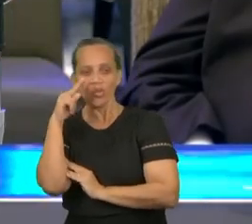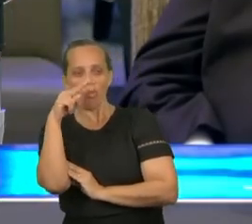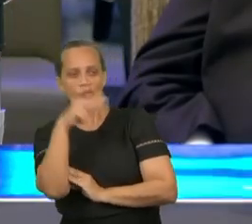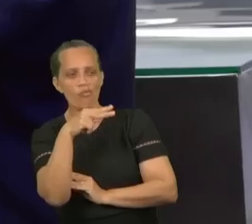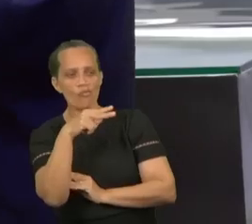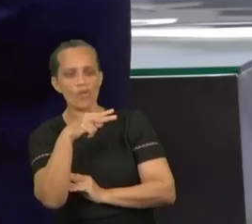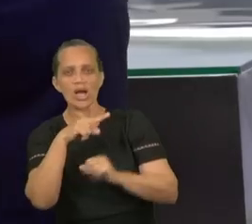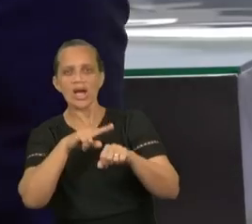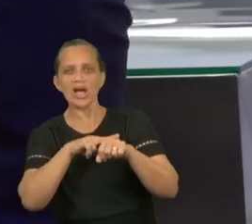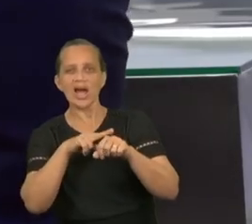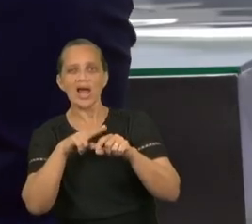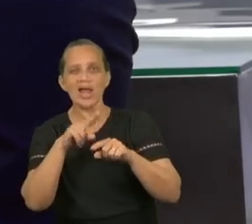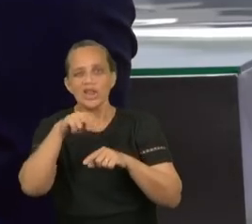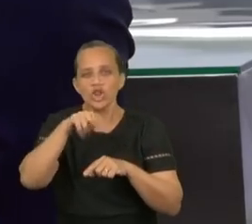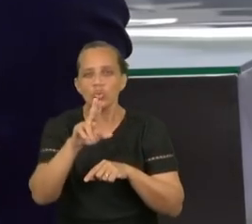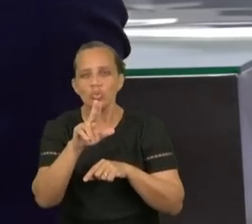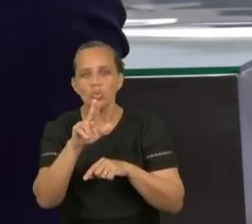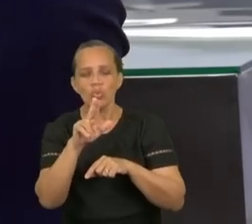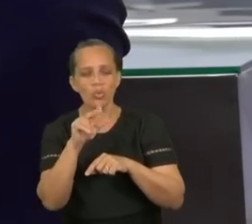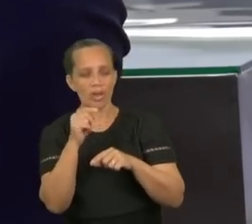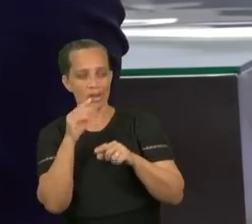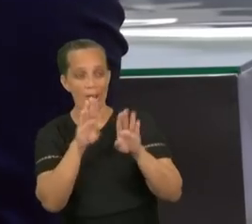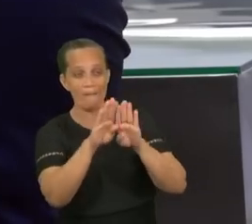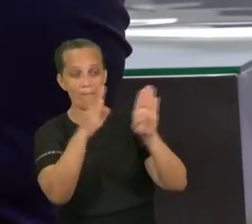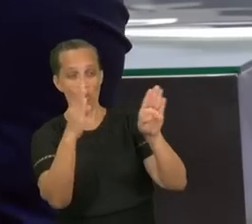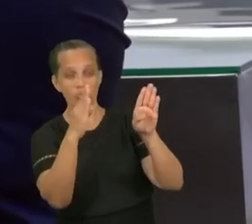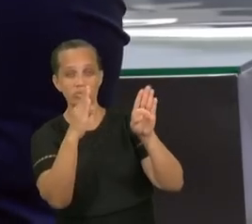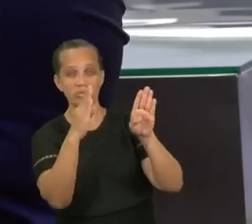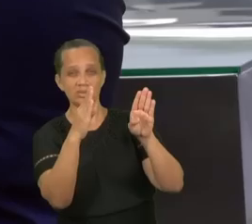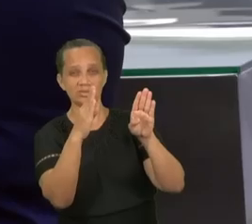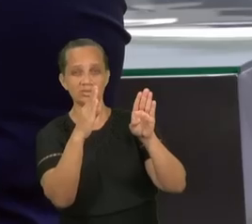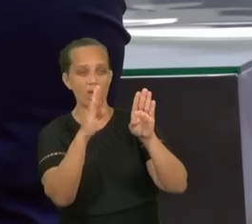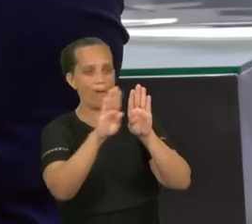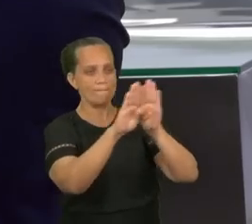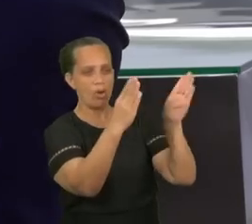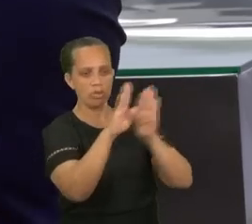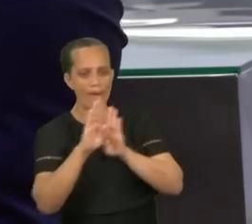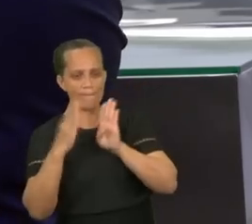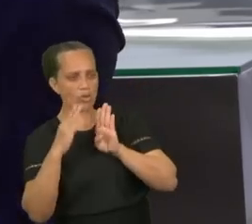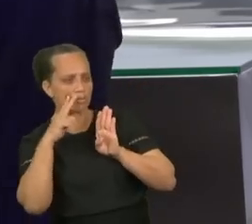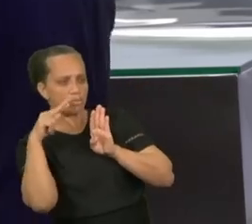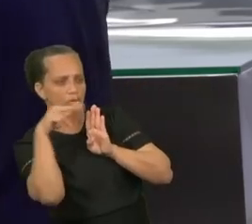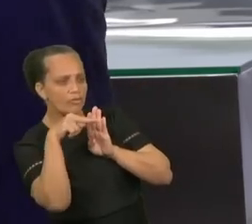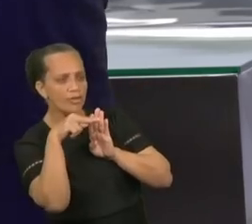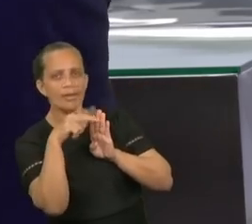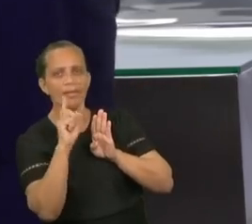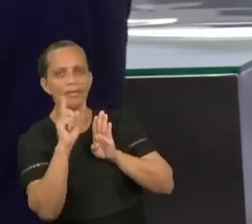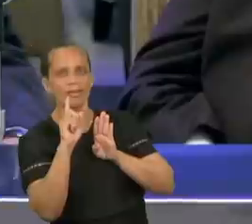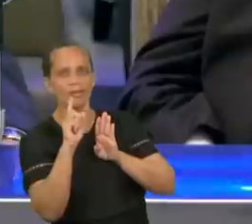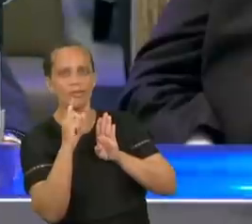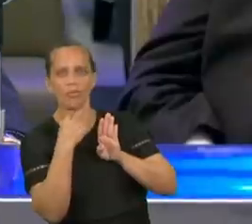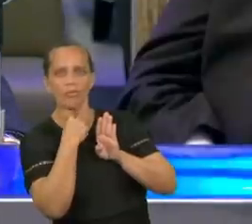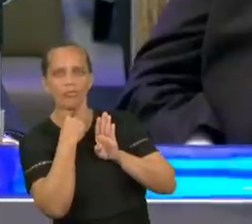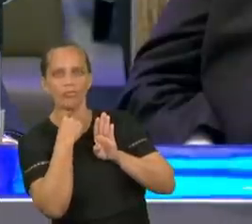nunca podia se construir a casa com porta na frente da porta do vizinho para que não veja nudez diz o tal